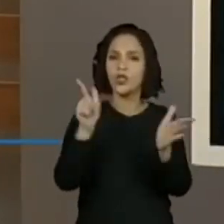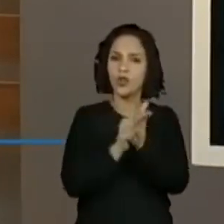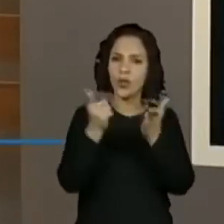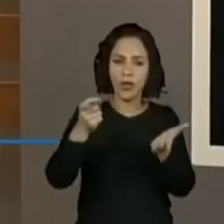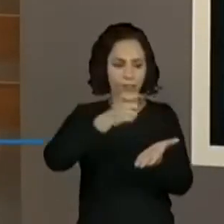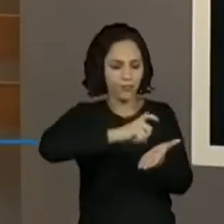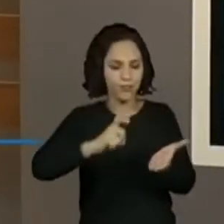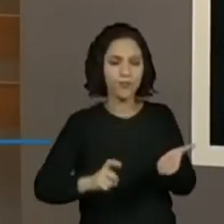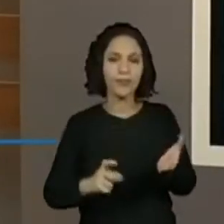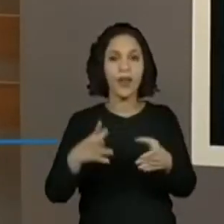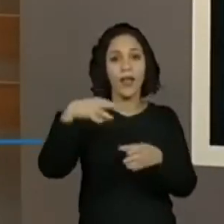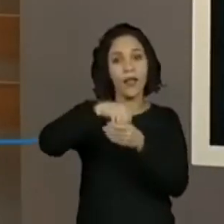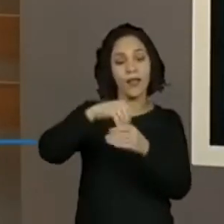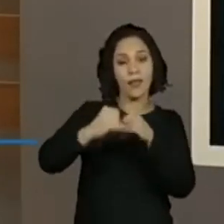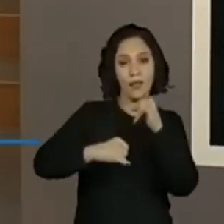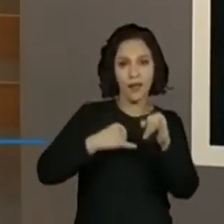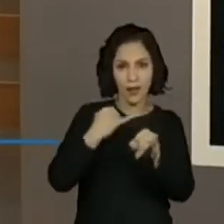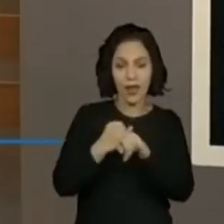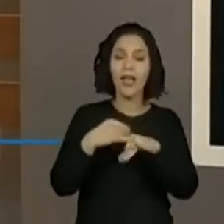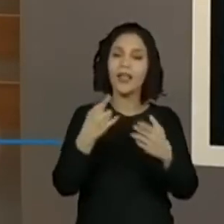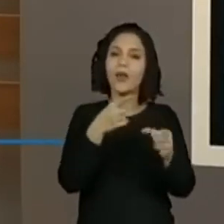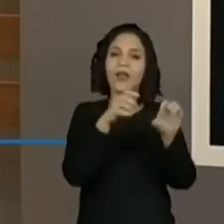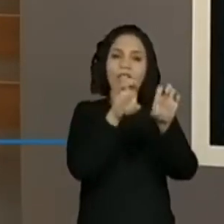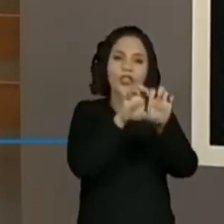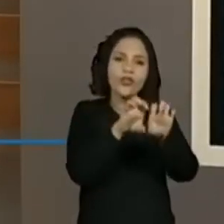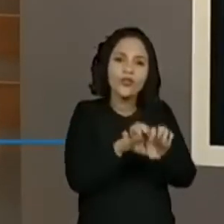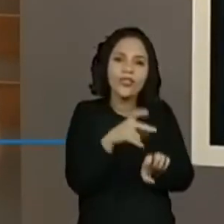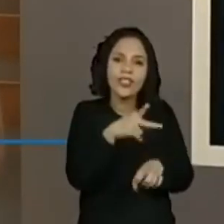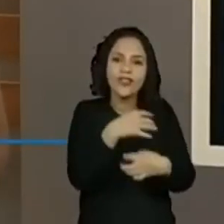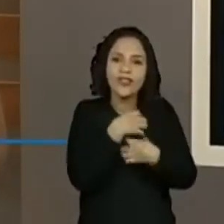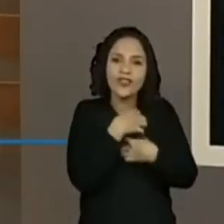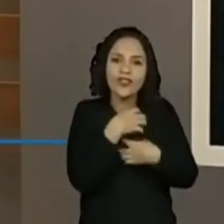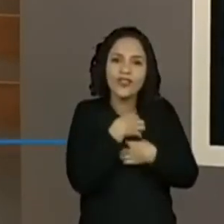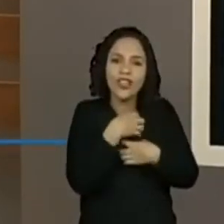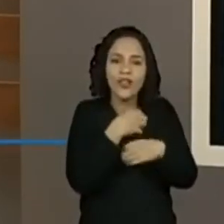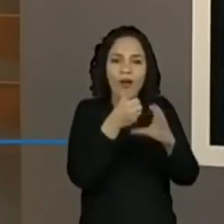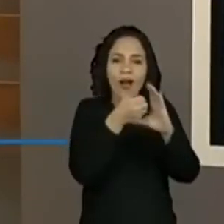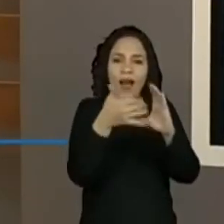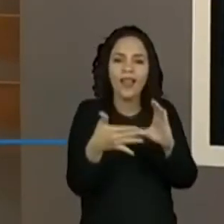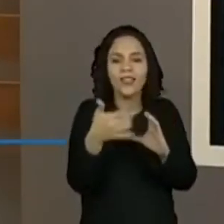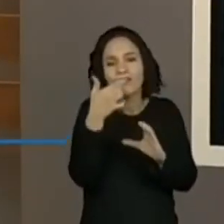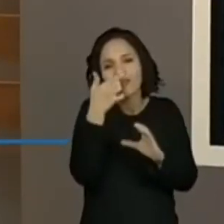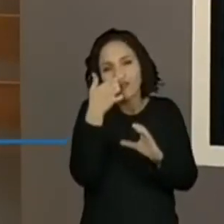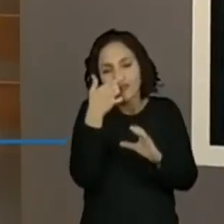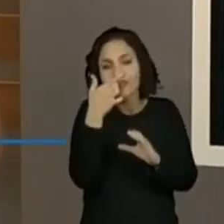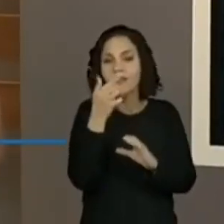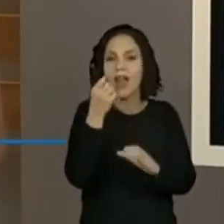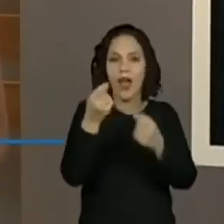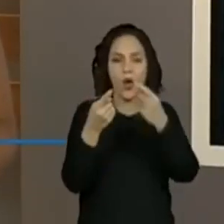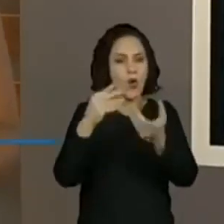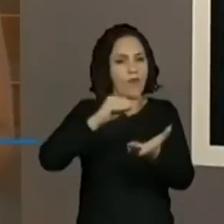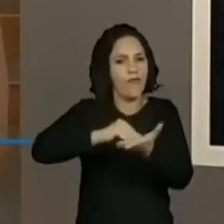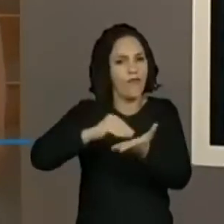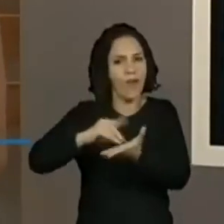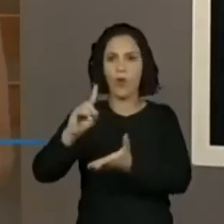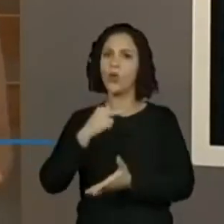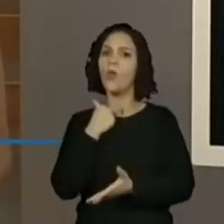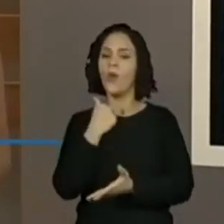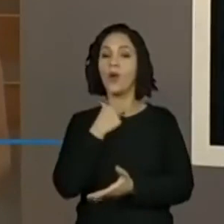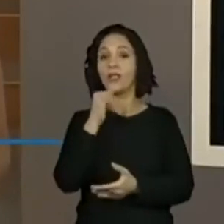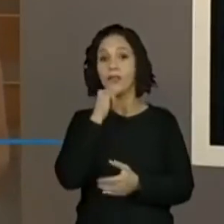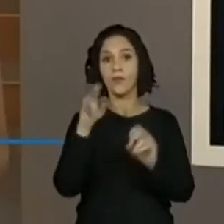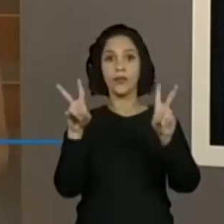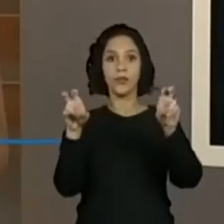jornal digital. Então, ela tem uma estrutura, tem as suas características, coisas que não podem faltar, itens que não podem faltar, como